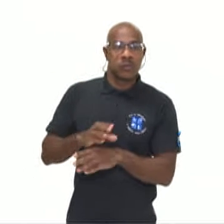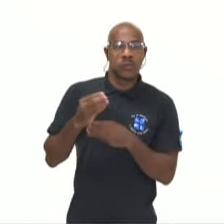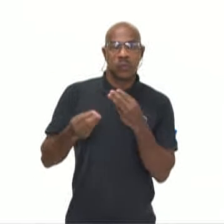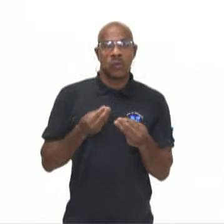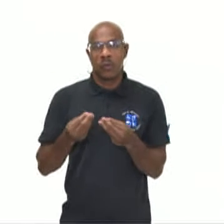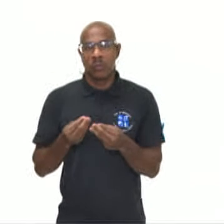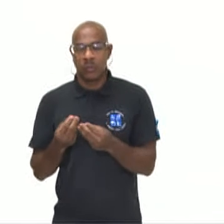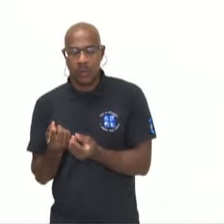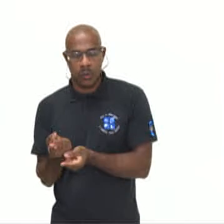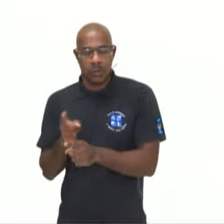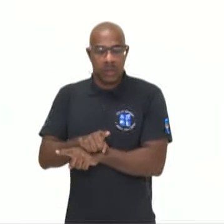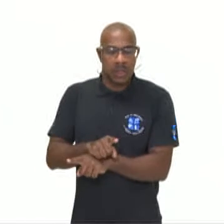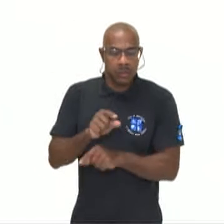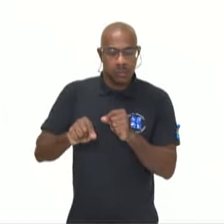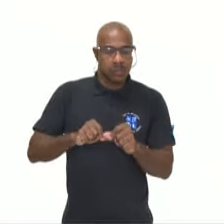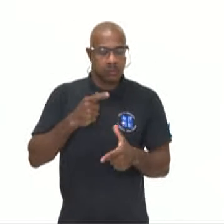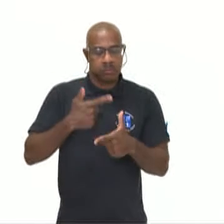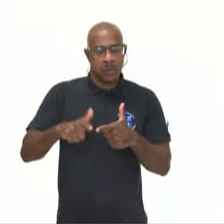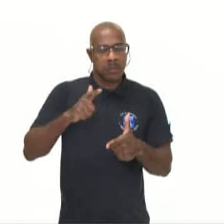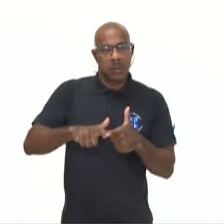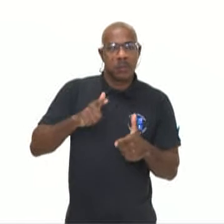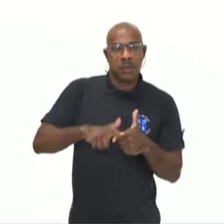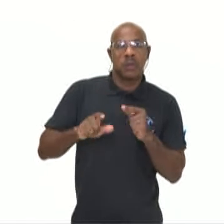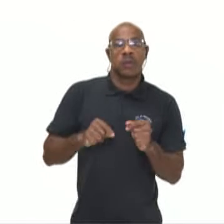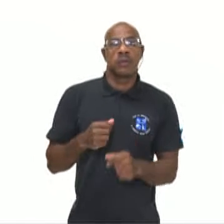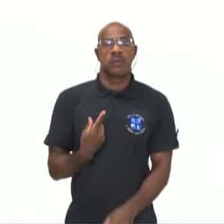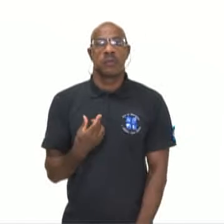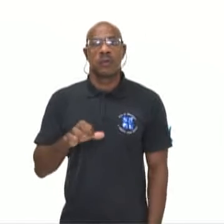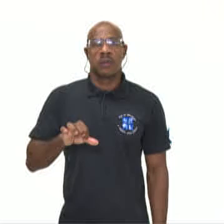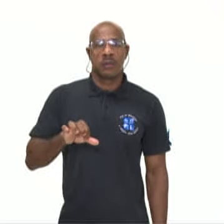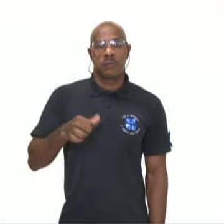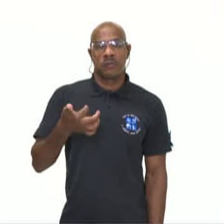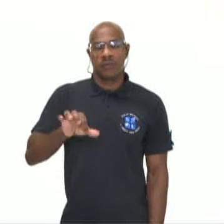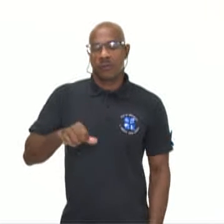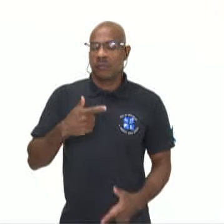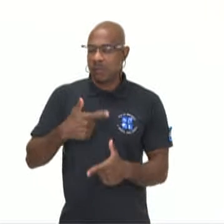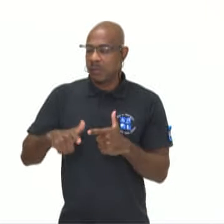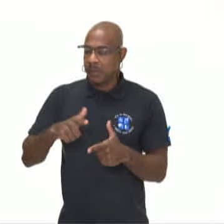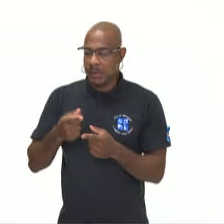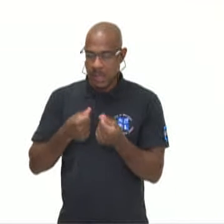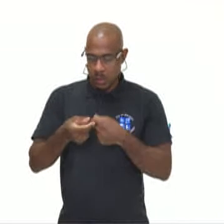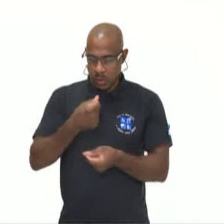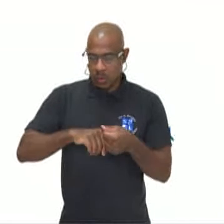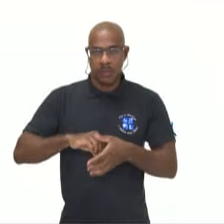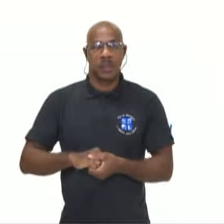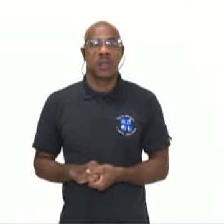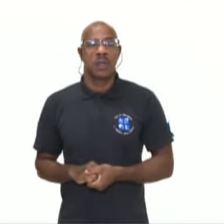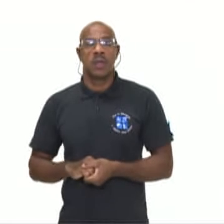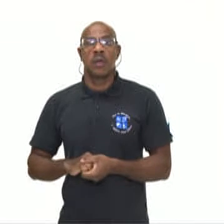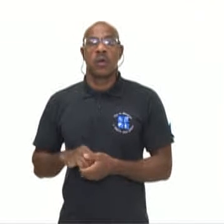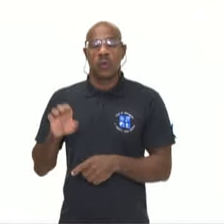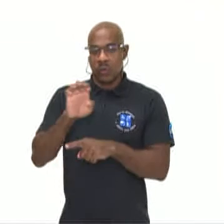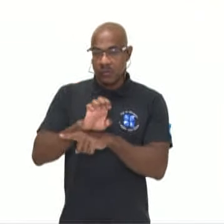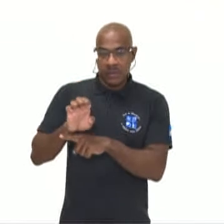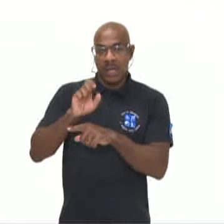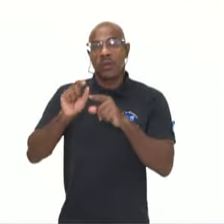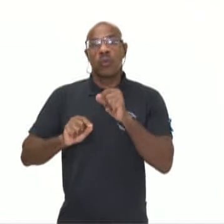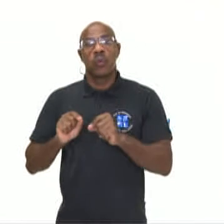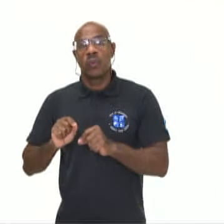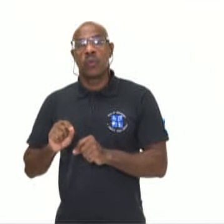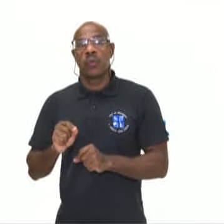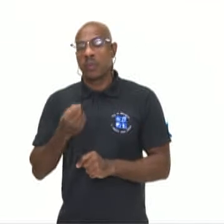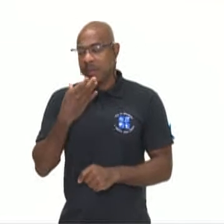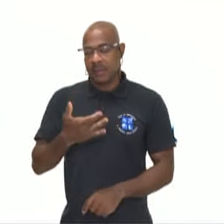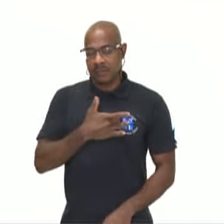efeitos nefastos da crise econômica de 1929. O estado de bem-estar social possui